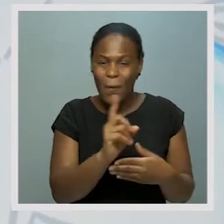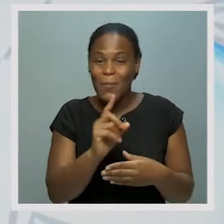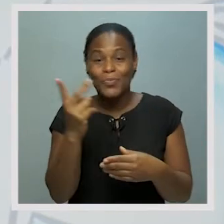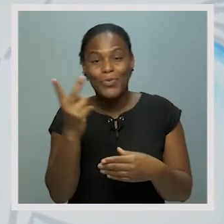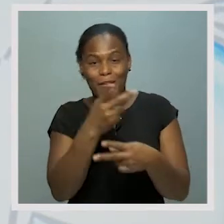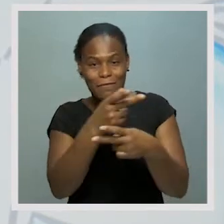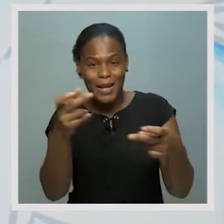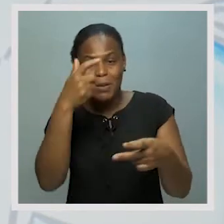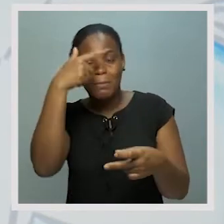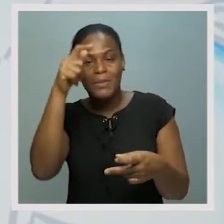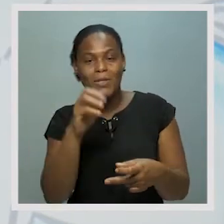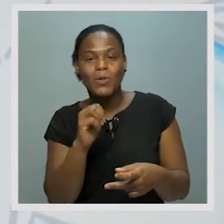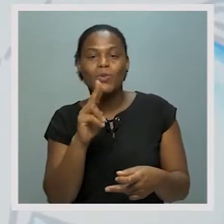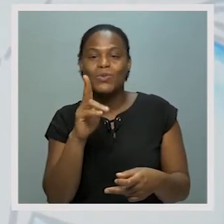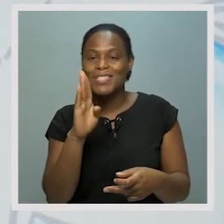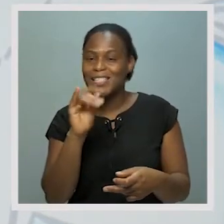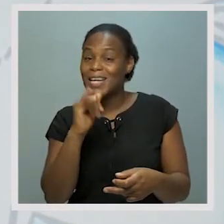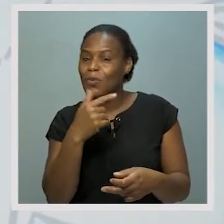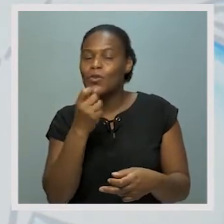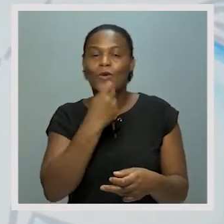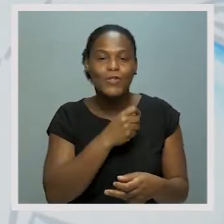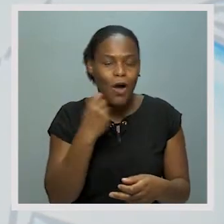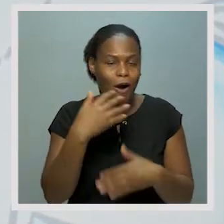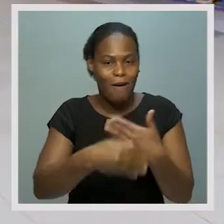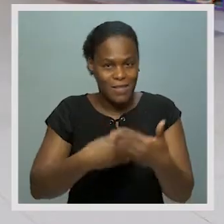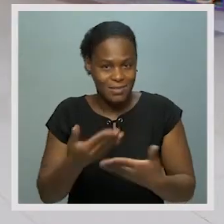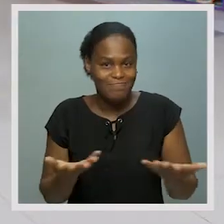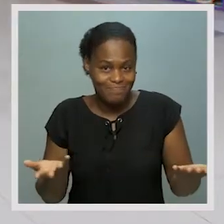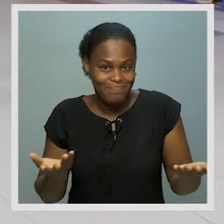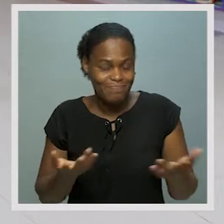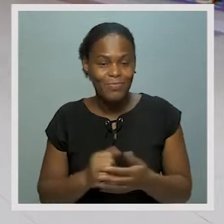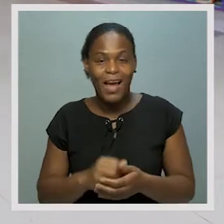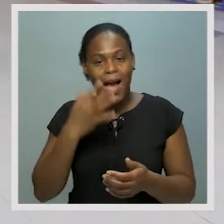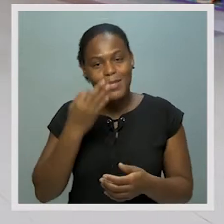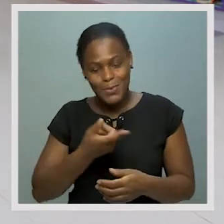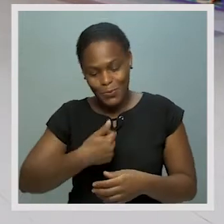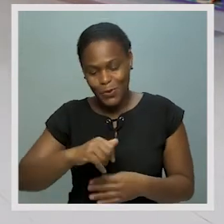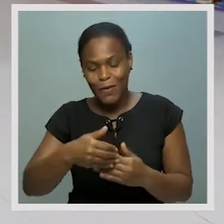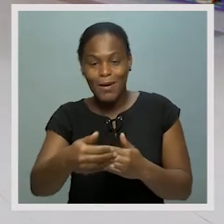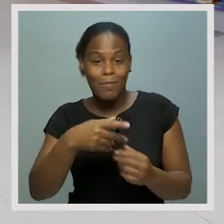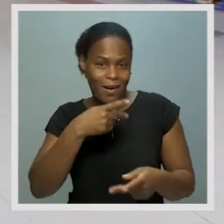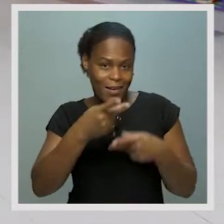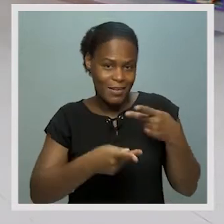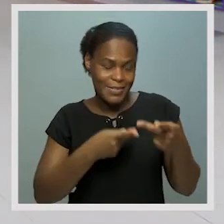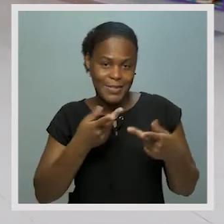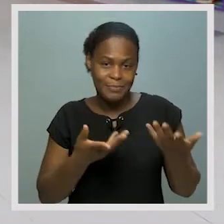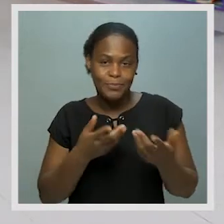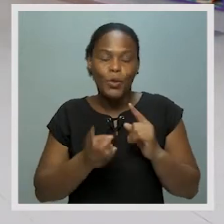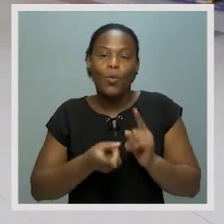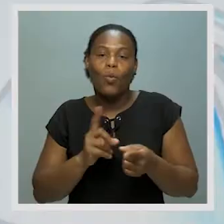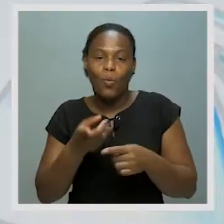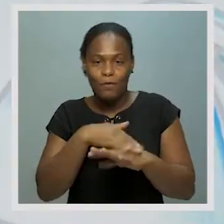o sujeito está a sofrer uma ação. É assim então que nós vamos